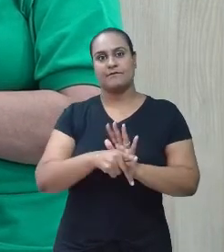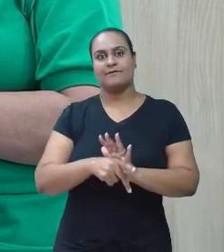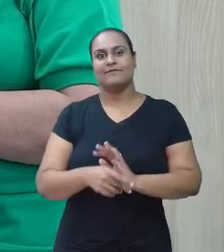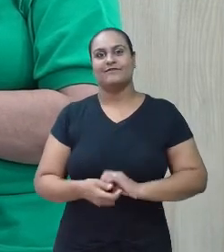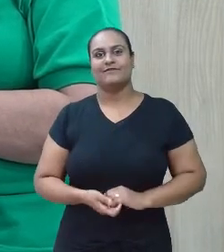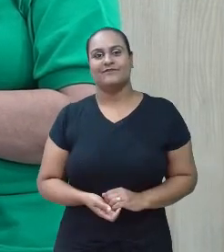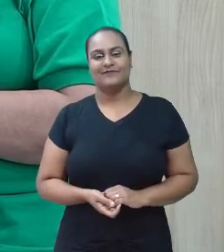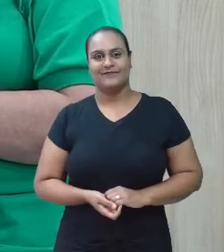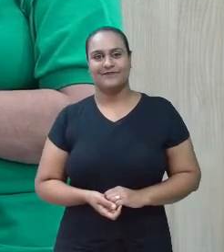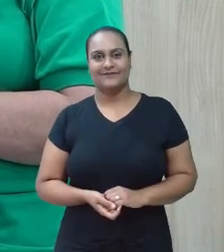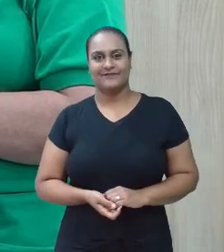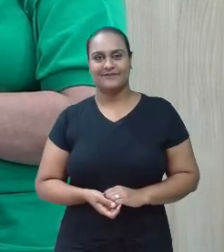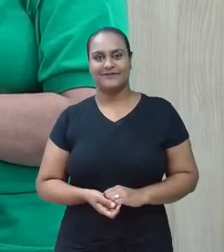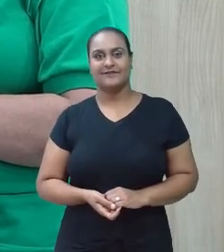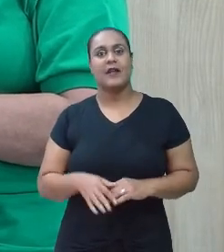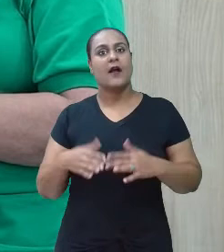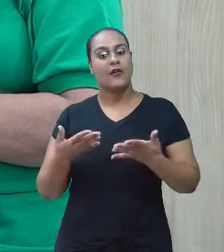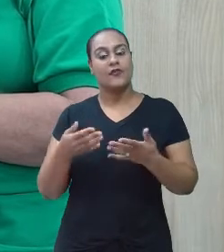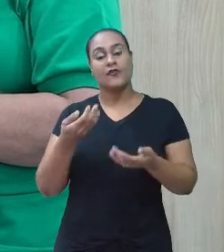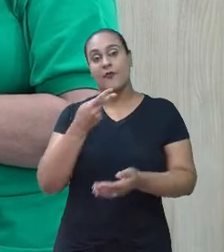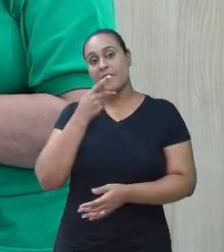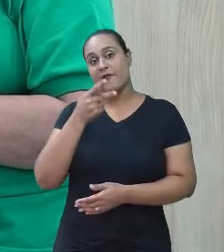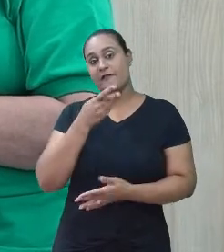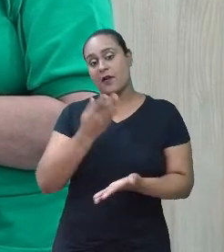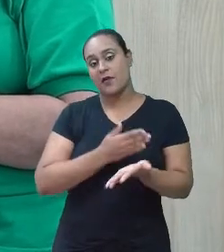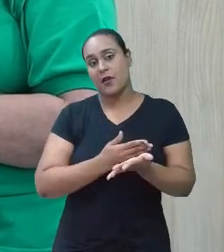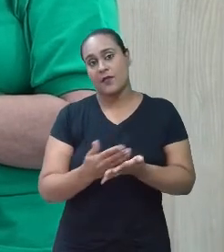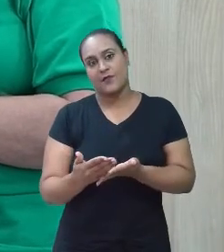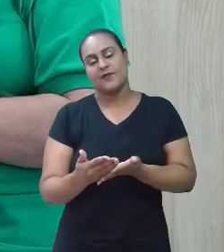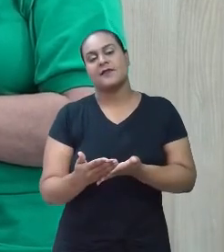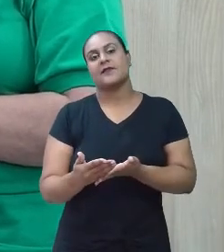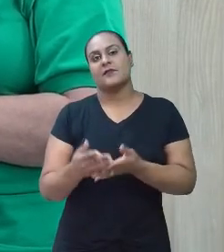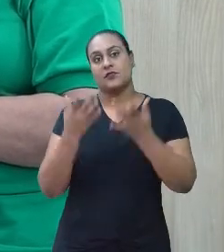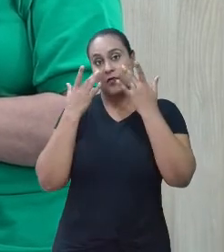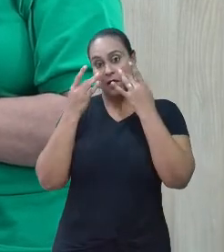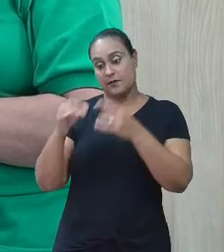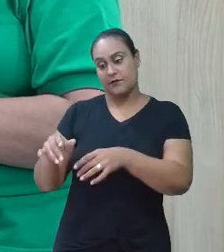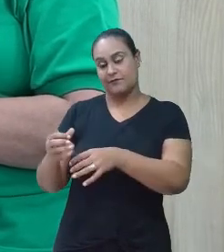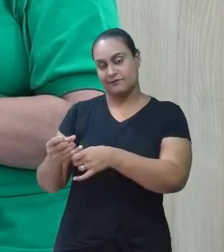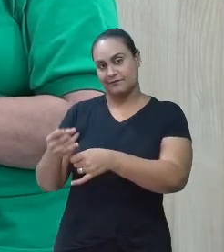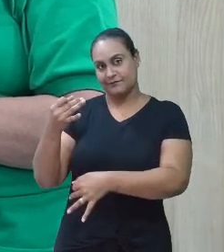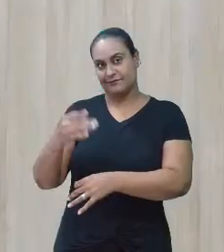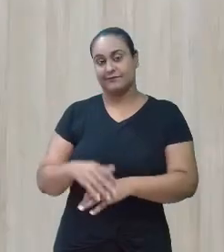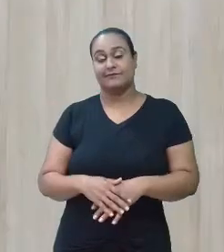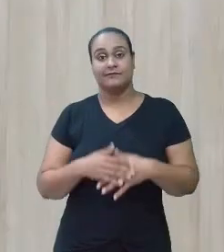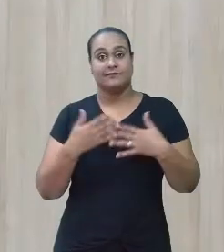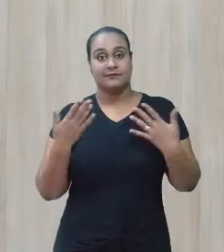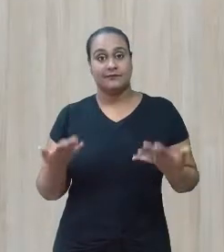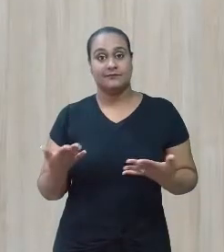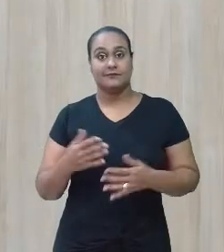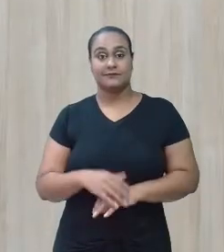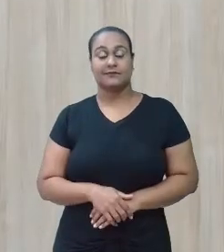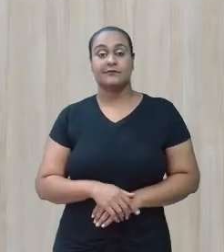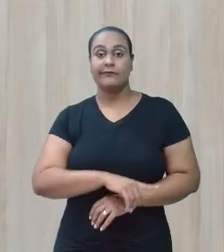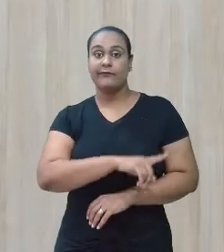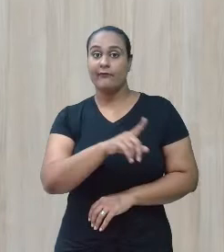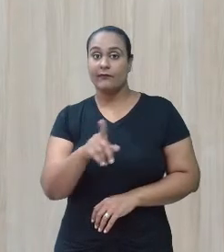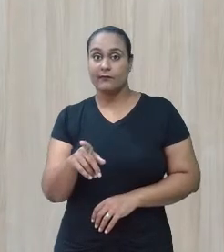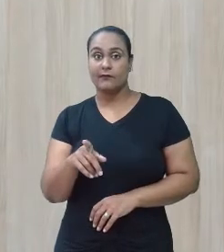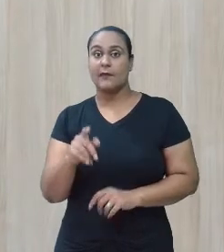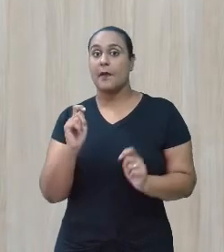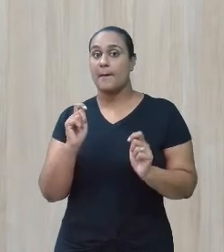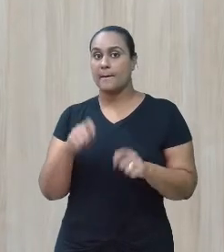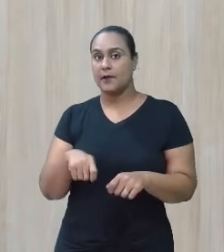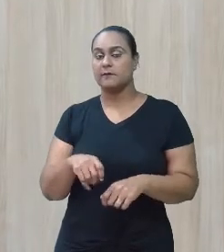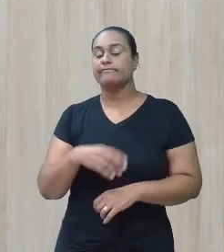tenho a dizer agora, nesse início, Cláudia, e estou aqui já bem atenta ao chat, viu? Então, pessoal, como vocês estão vendo, o